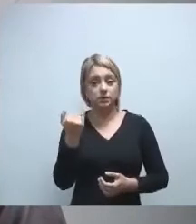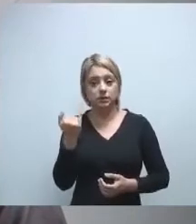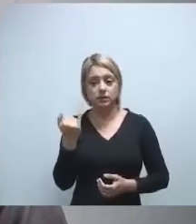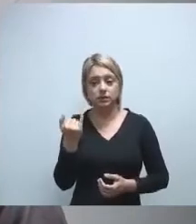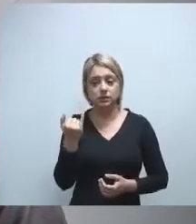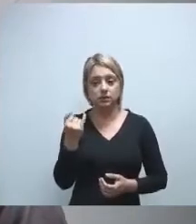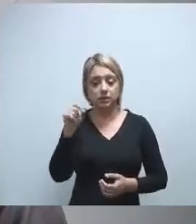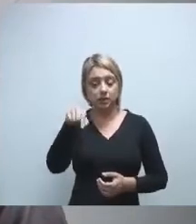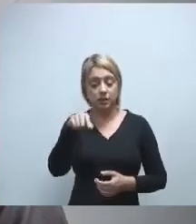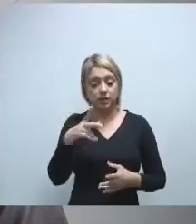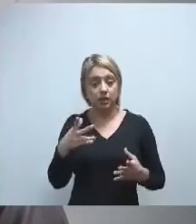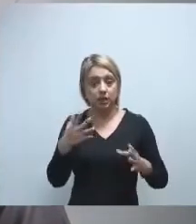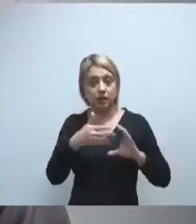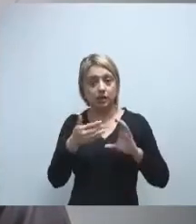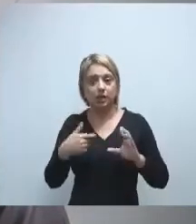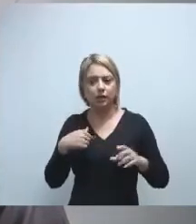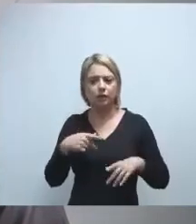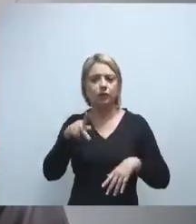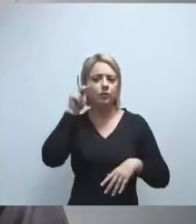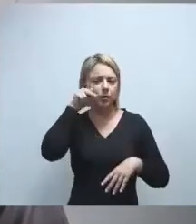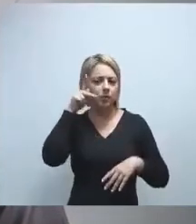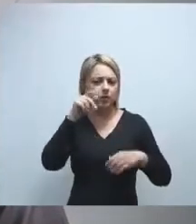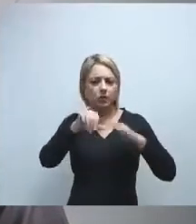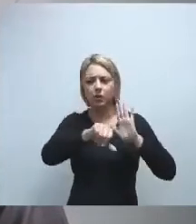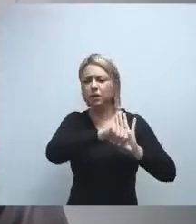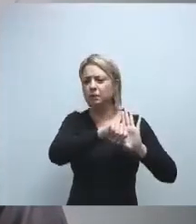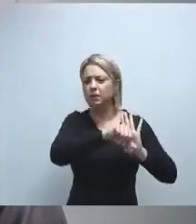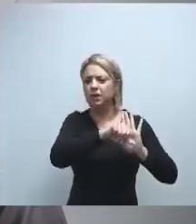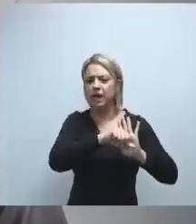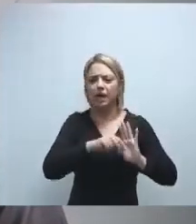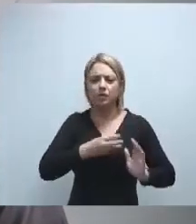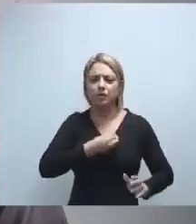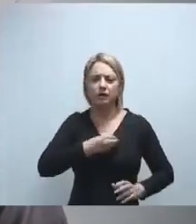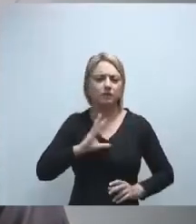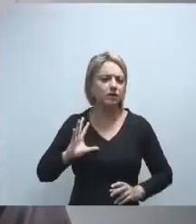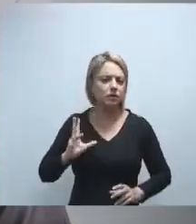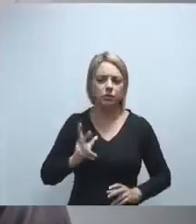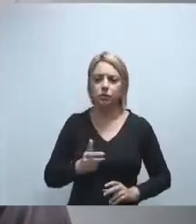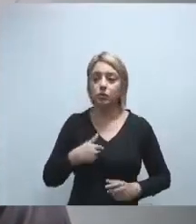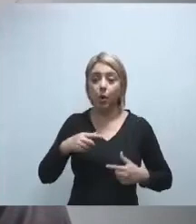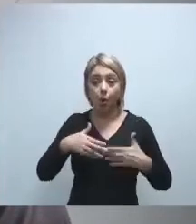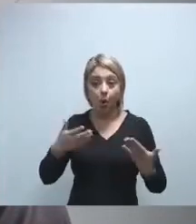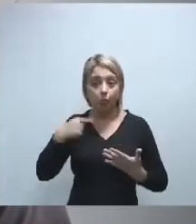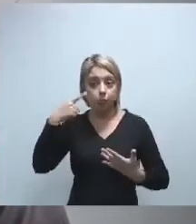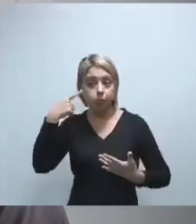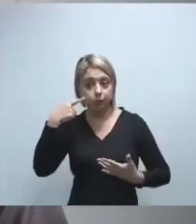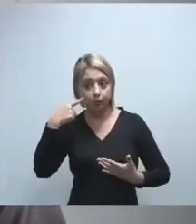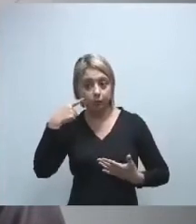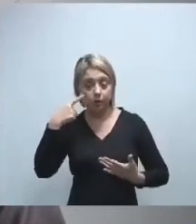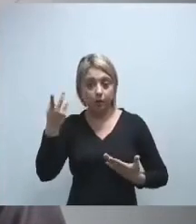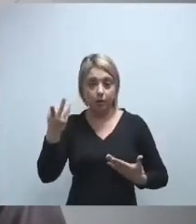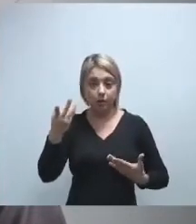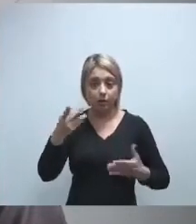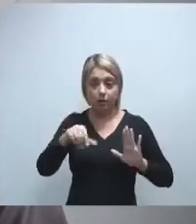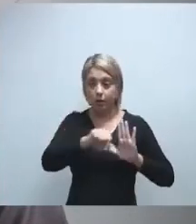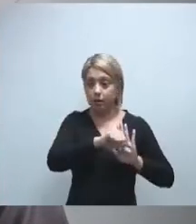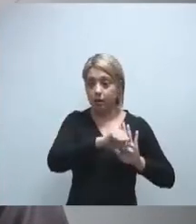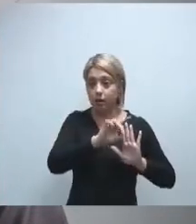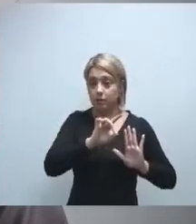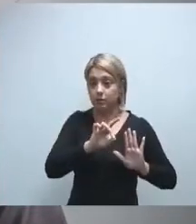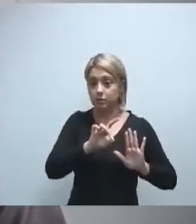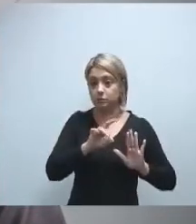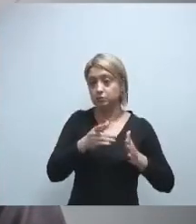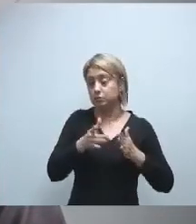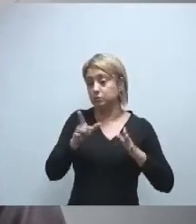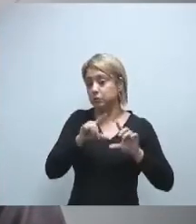nerd aspecto eu fui promotor criminal minha vida inteira tanto que hoje como advogado não atuam na área criminal não sei por